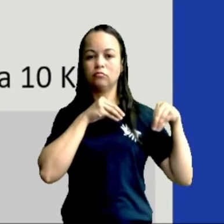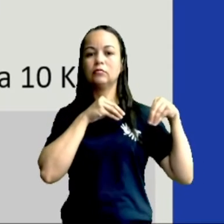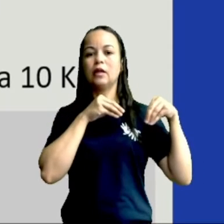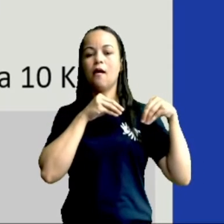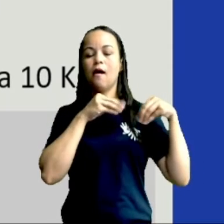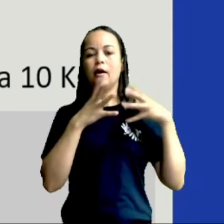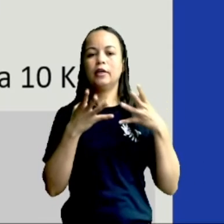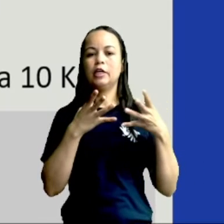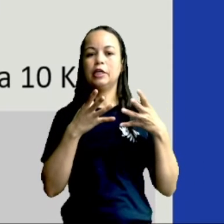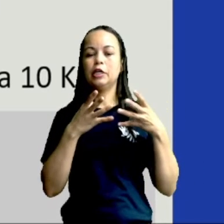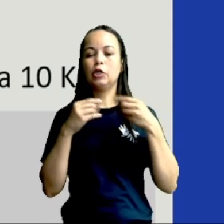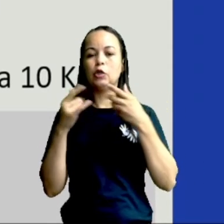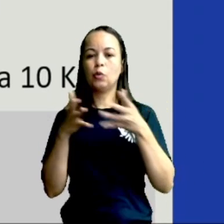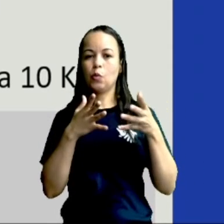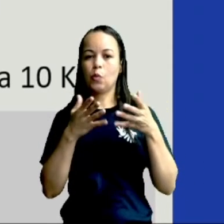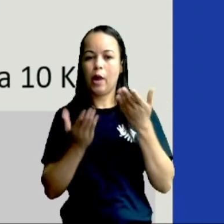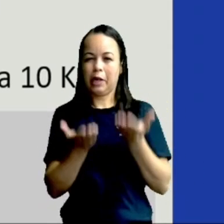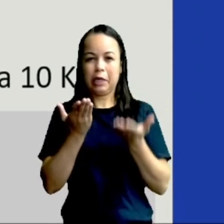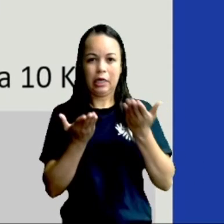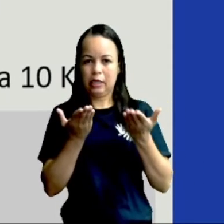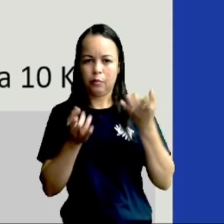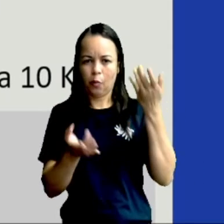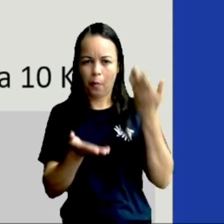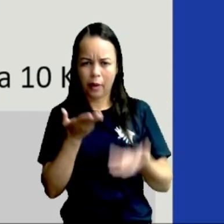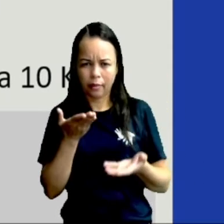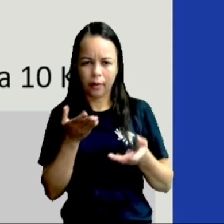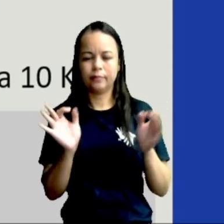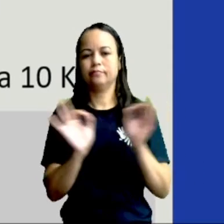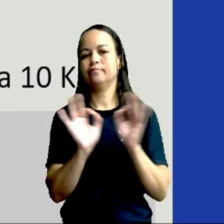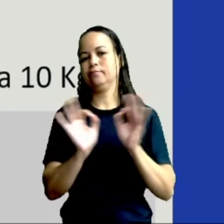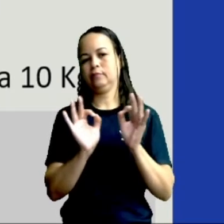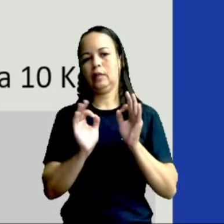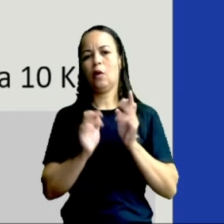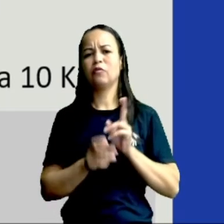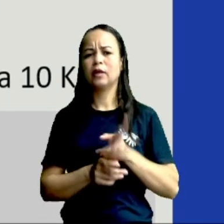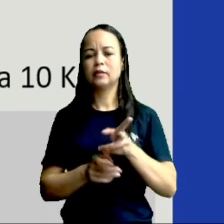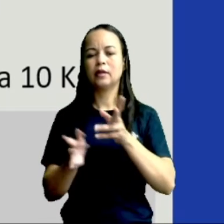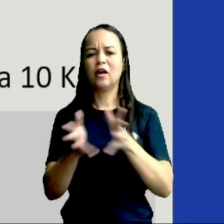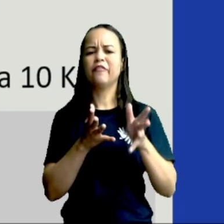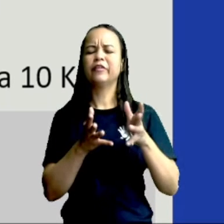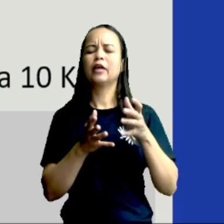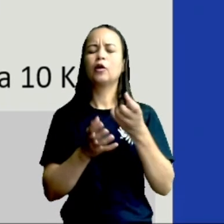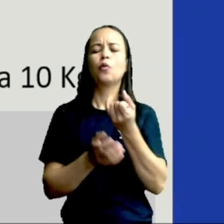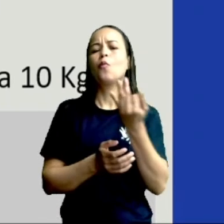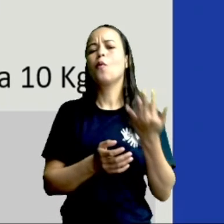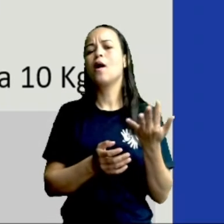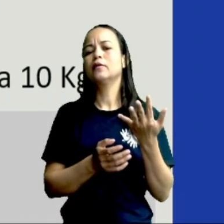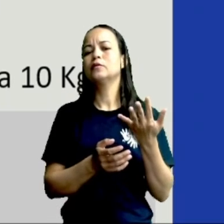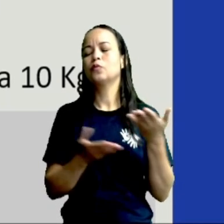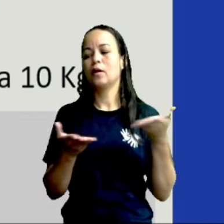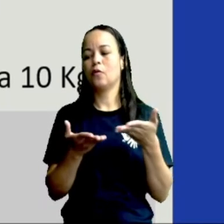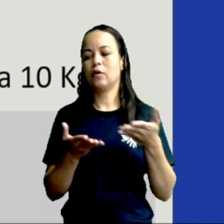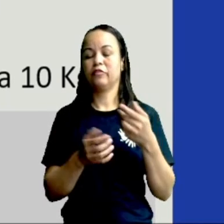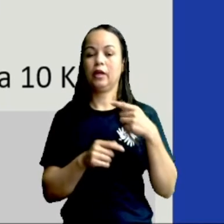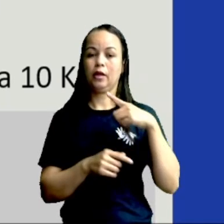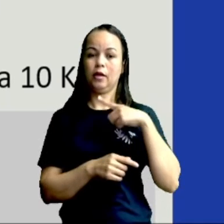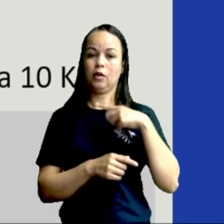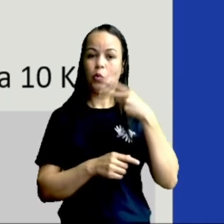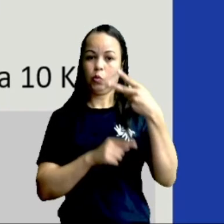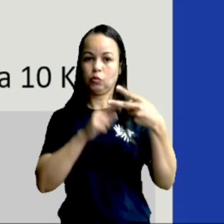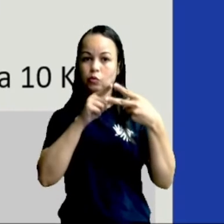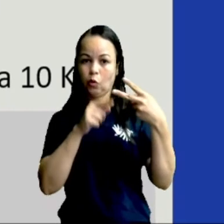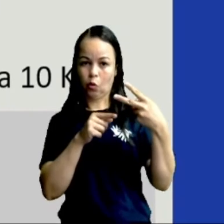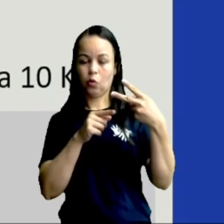equilíbrio não vai acabar, ok? Então, o que que a gente vai fazer? Fiquei com quanto? 2, que foi o que restou aí